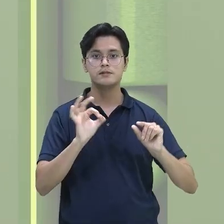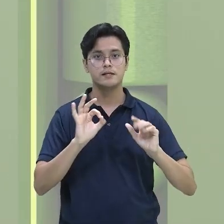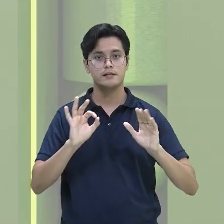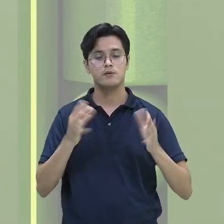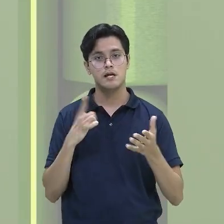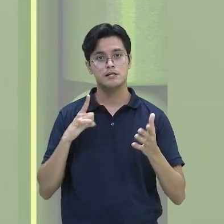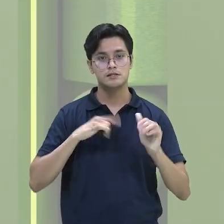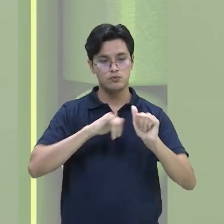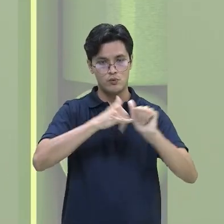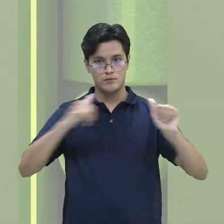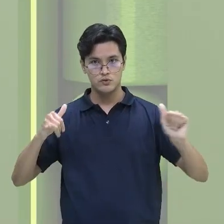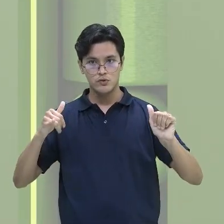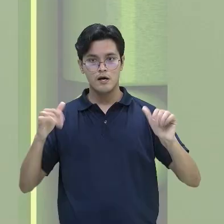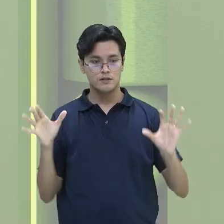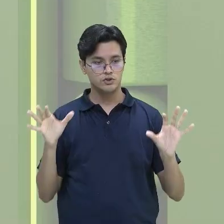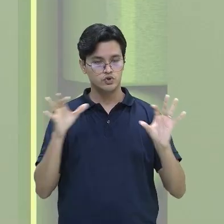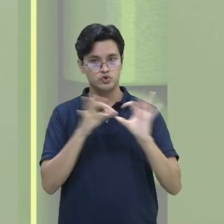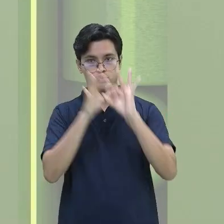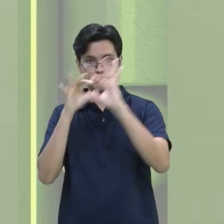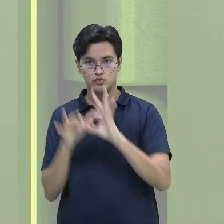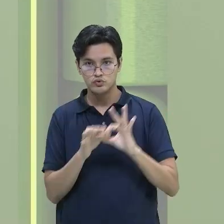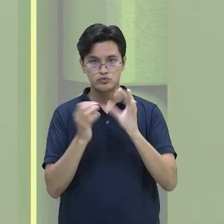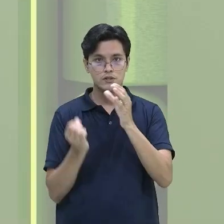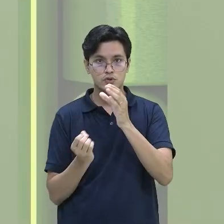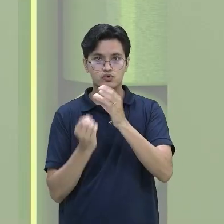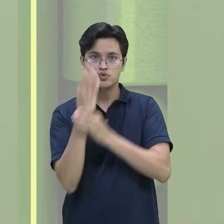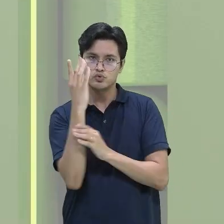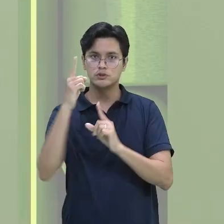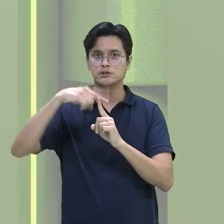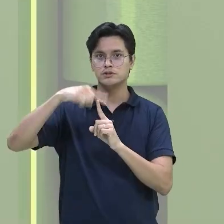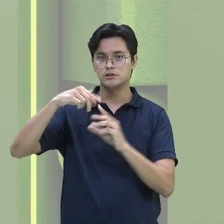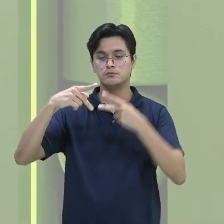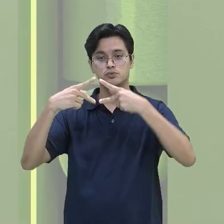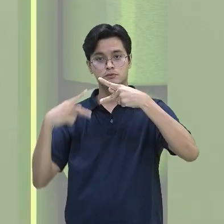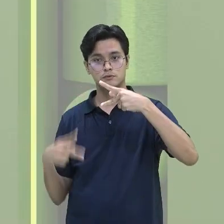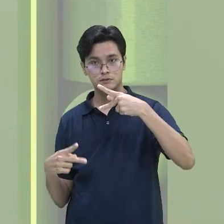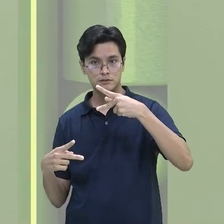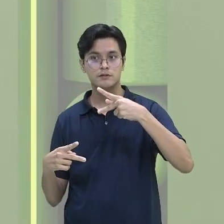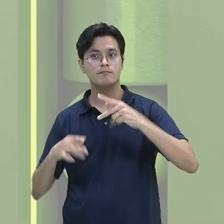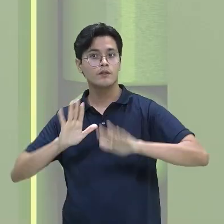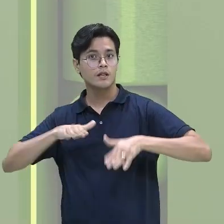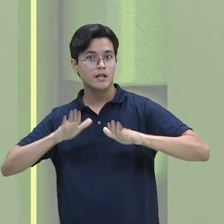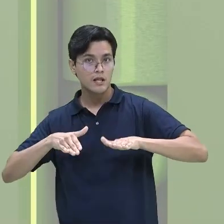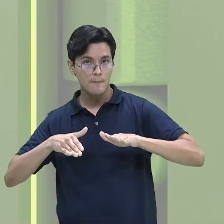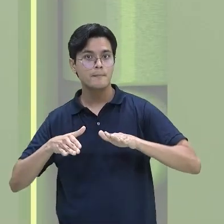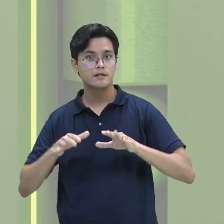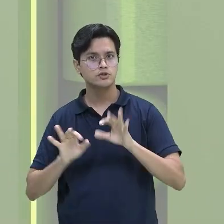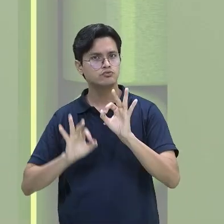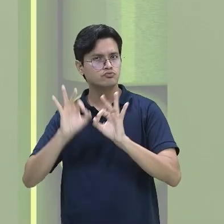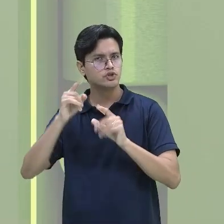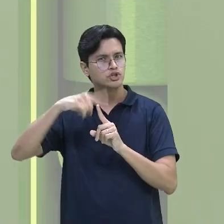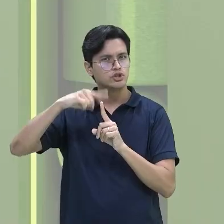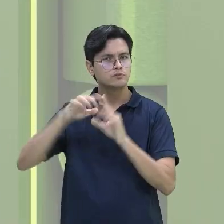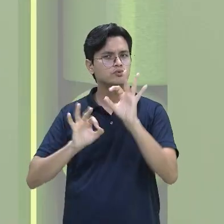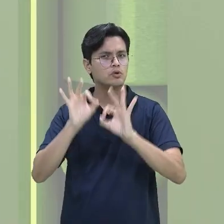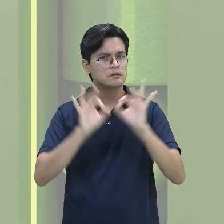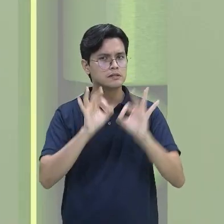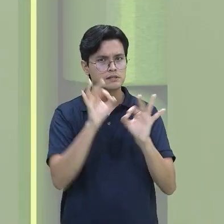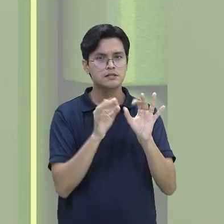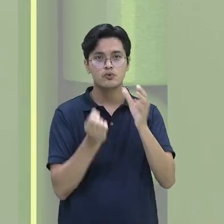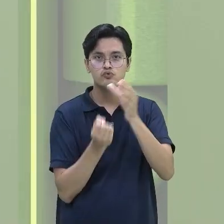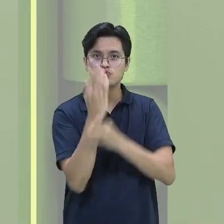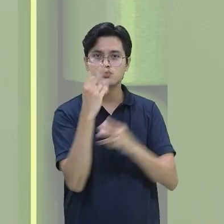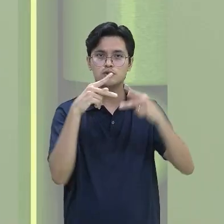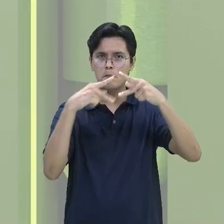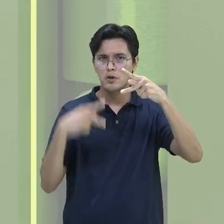ordem e formam determinada proteína. Então, dependendo da ordem que a gente coloca ali, são proteínas diferentes, tá?